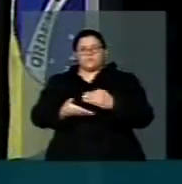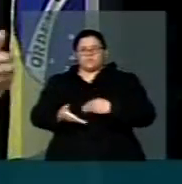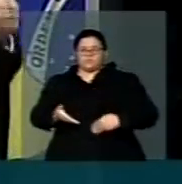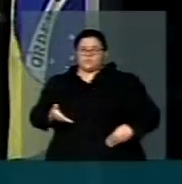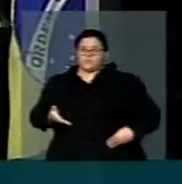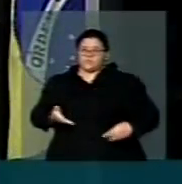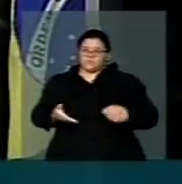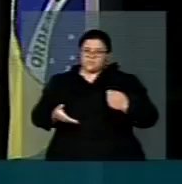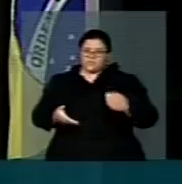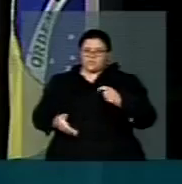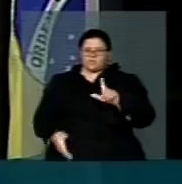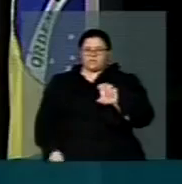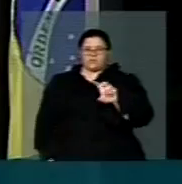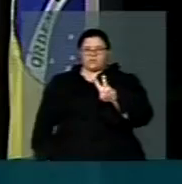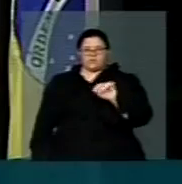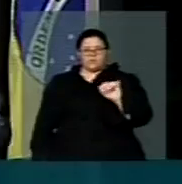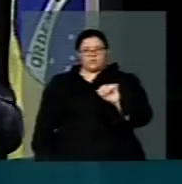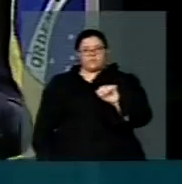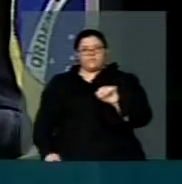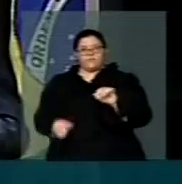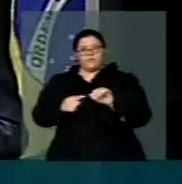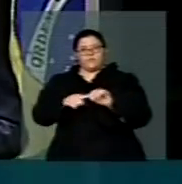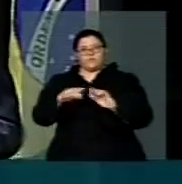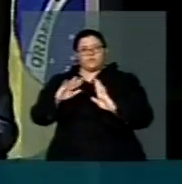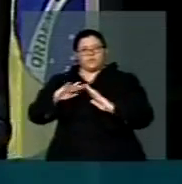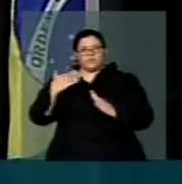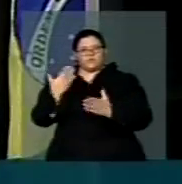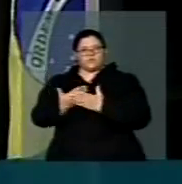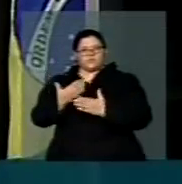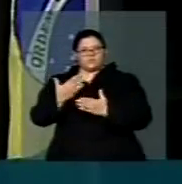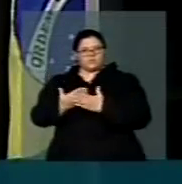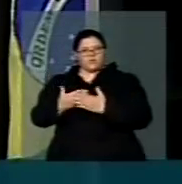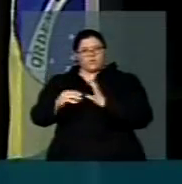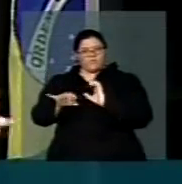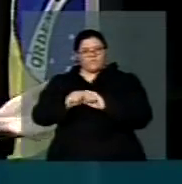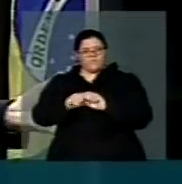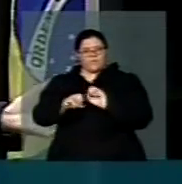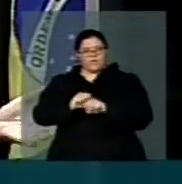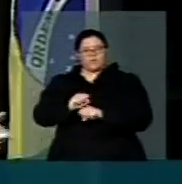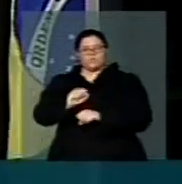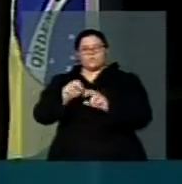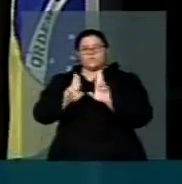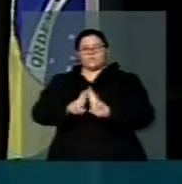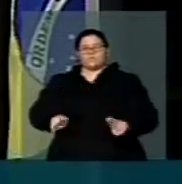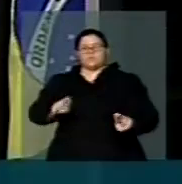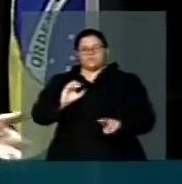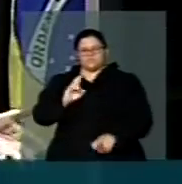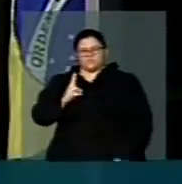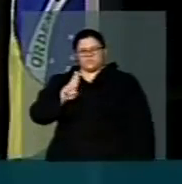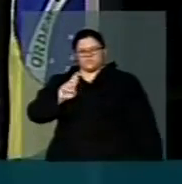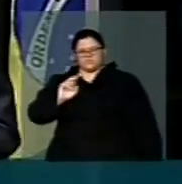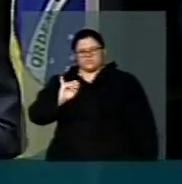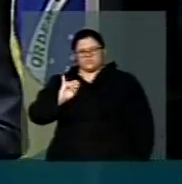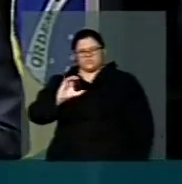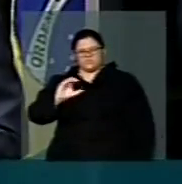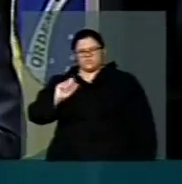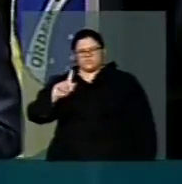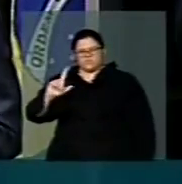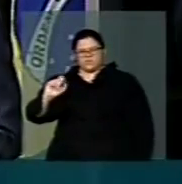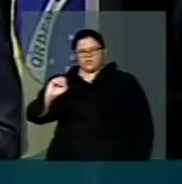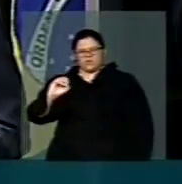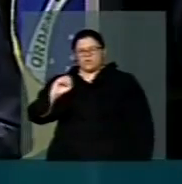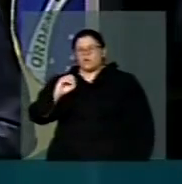ministro Levi, formado pela escola da Universidade de Chicago, e aí talvez procurar quem sobra